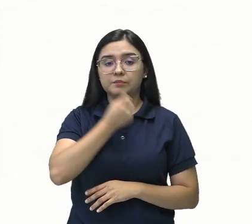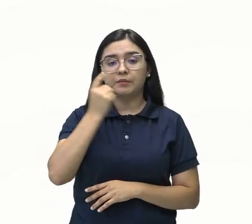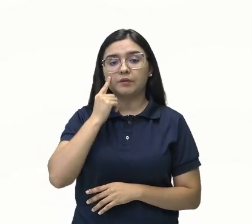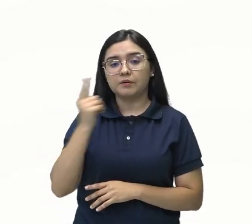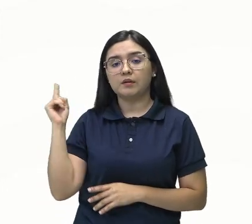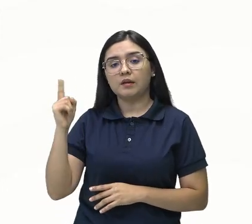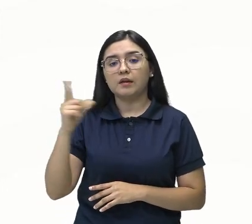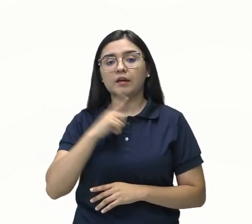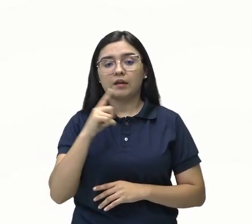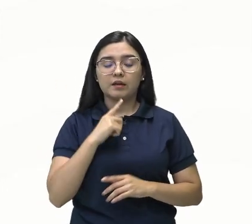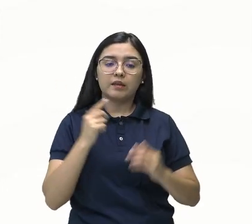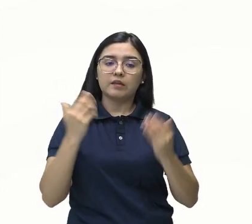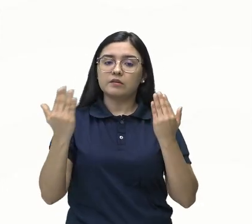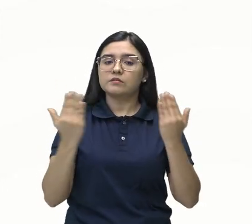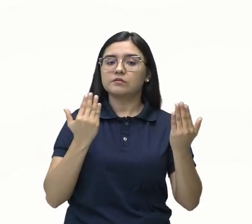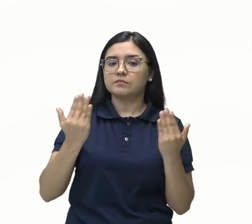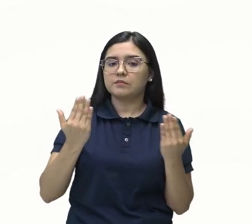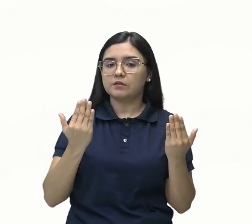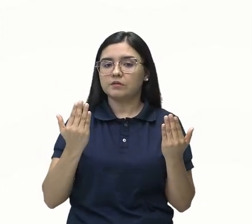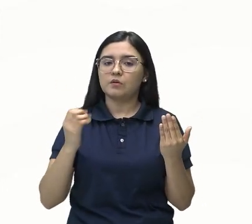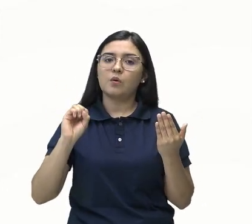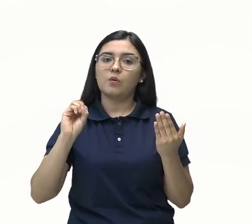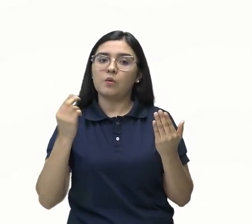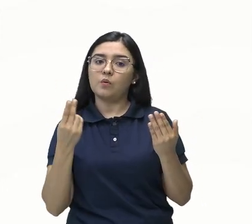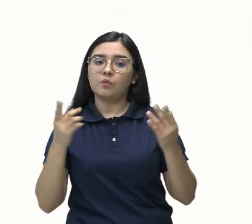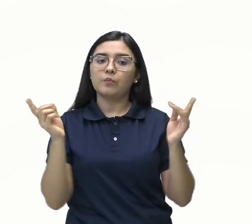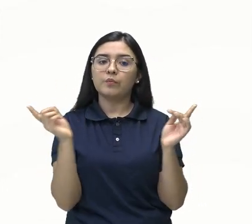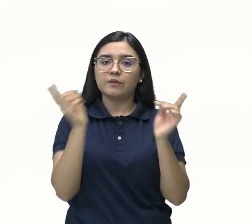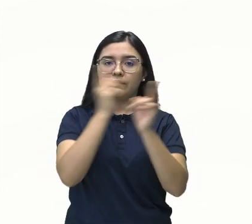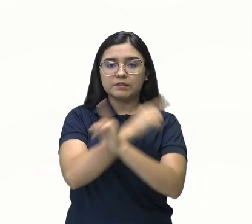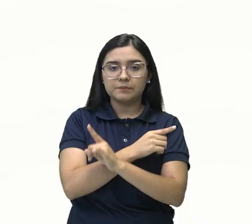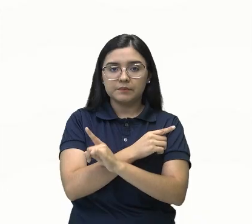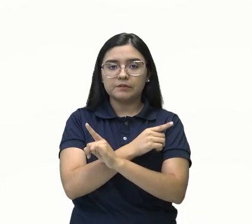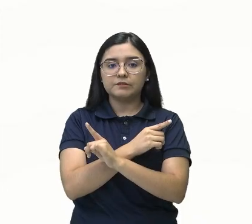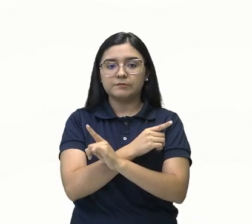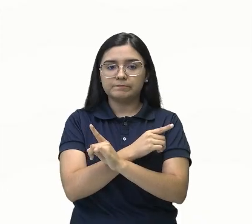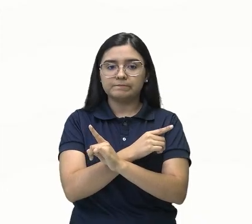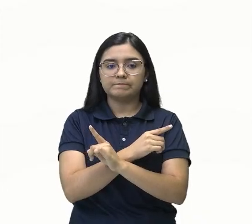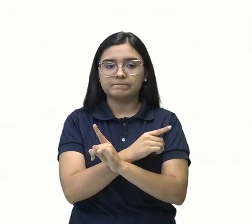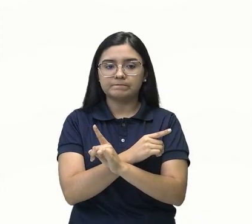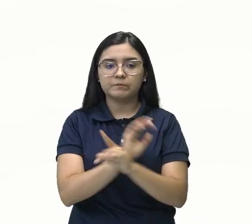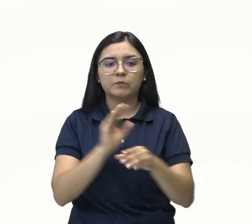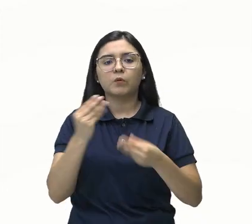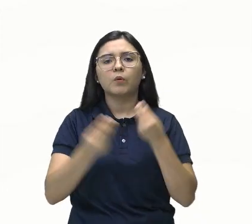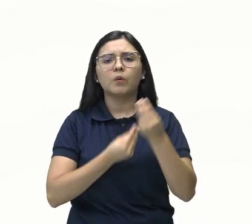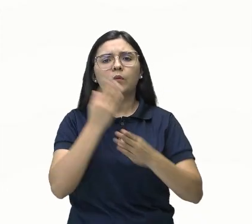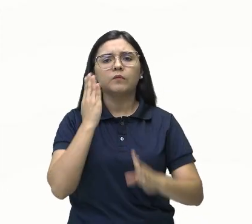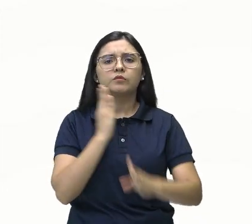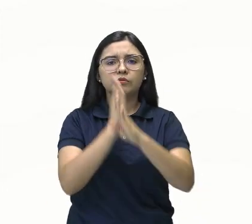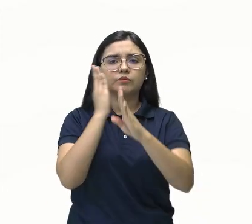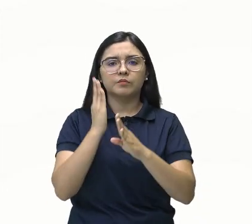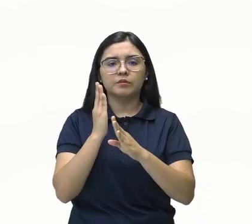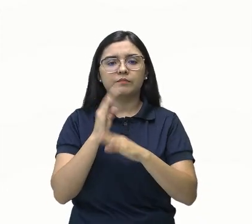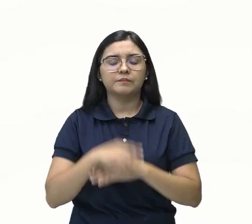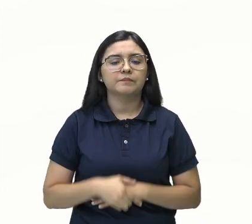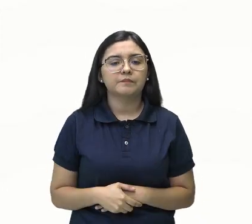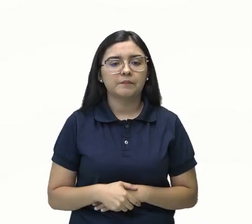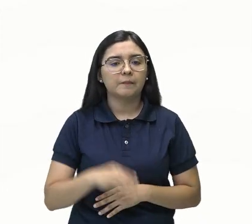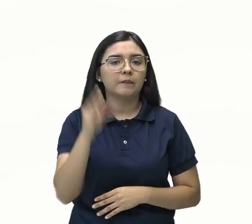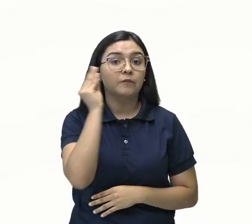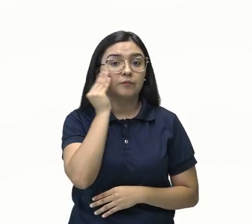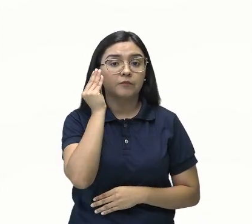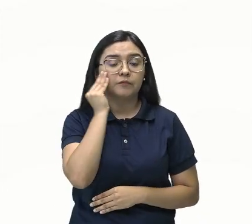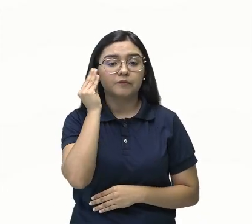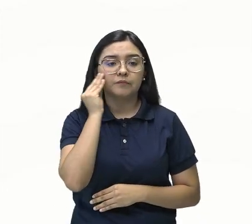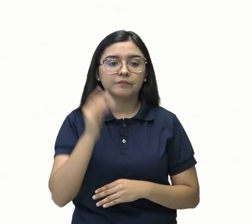são diretamente ou inversamente proporcionais. Como é que eu descubro isso? Vamos colocar